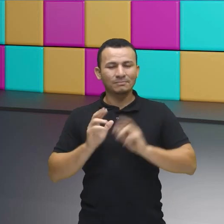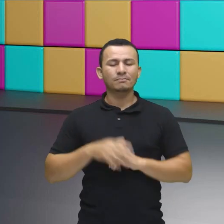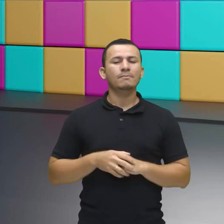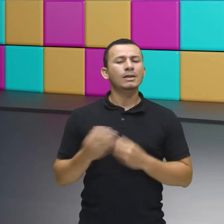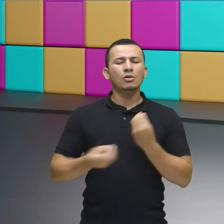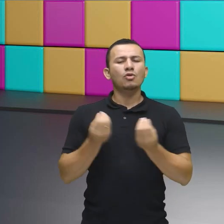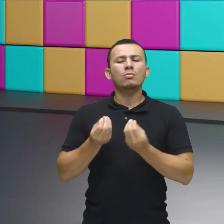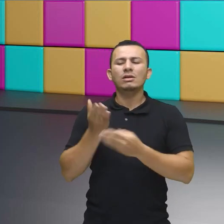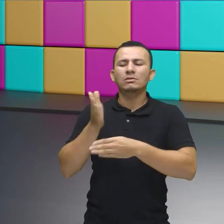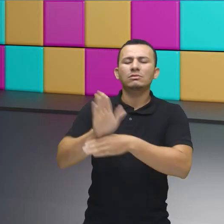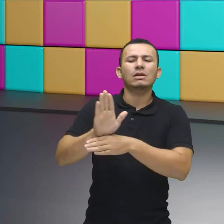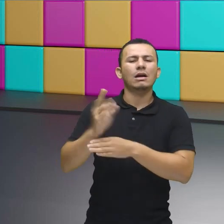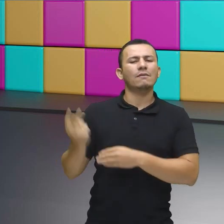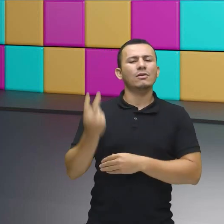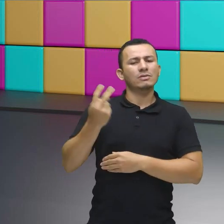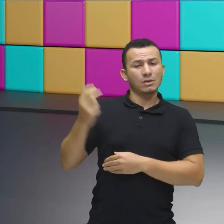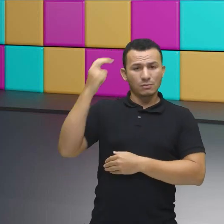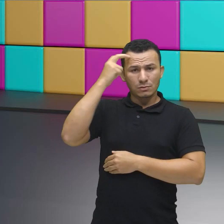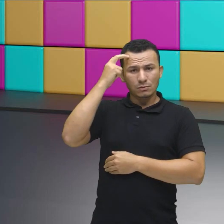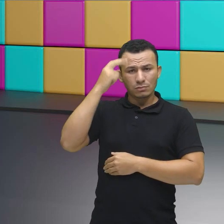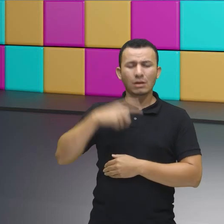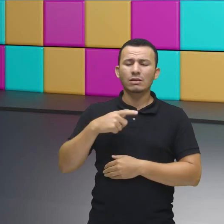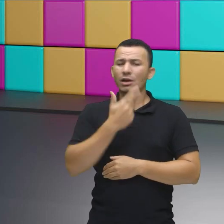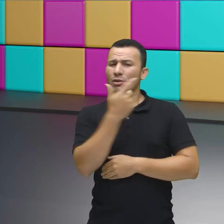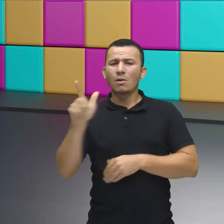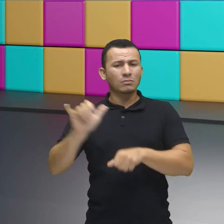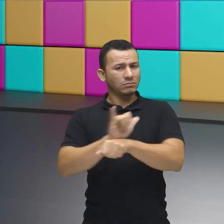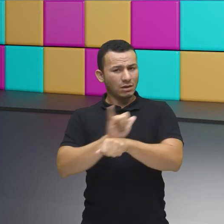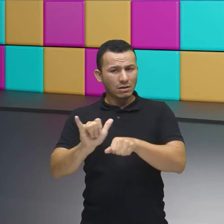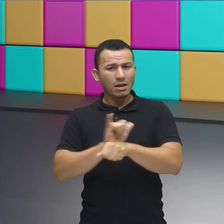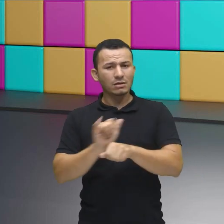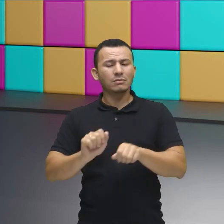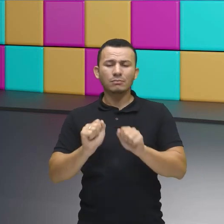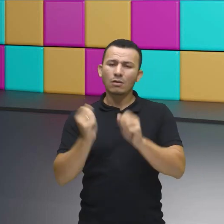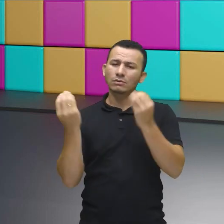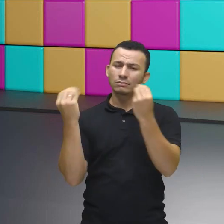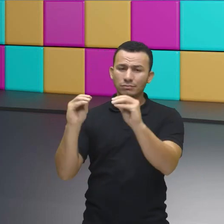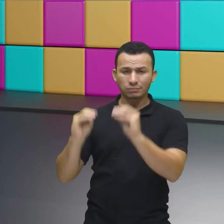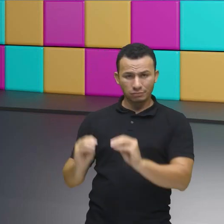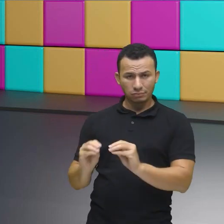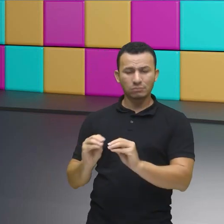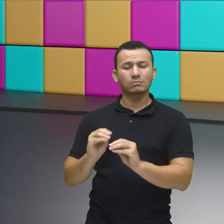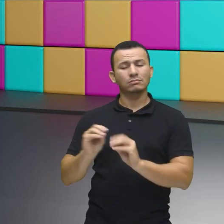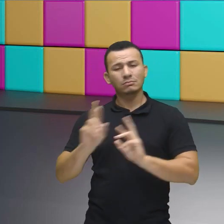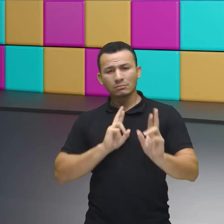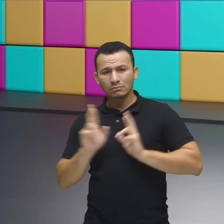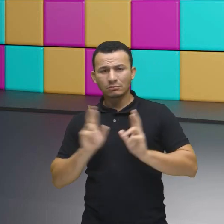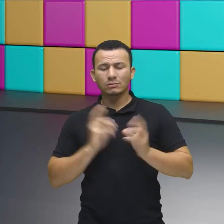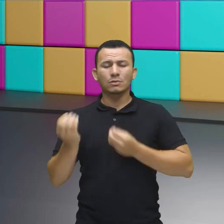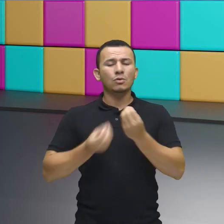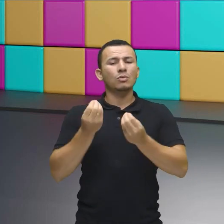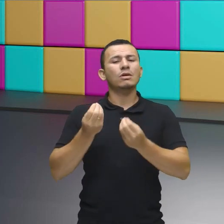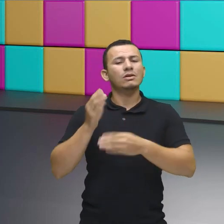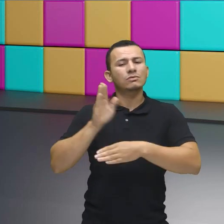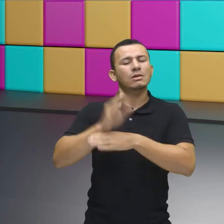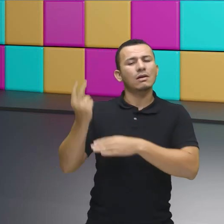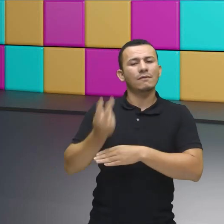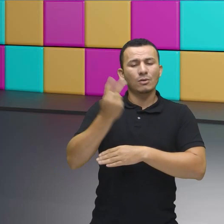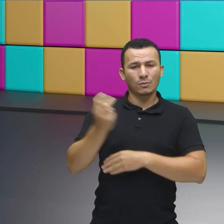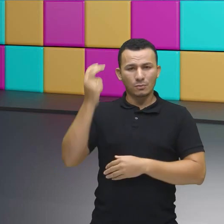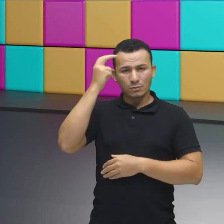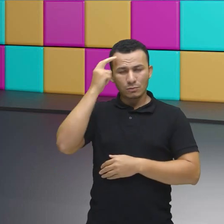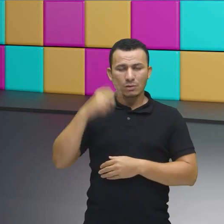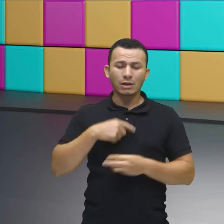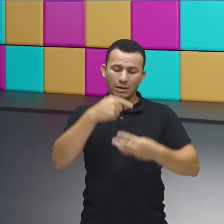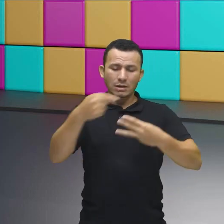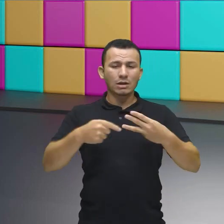valorizar? Tem outras formas também, vocês quiserem colocar aí outras formas que vocês podem valorizar, nós demos essas 3 opções